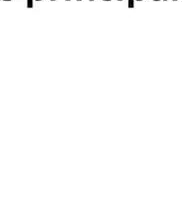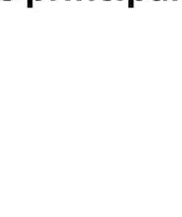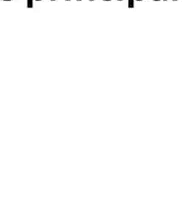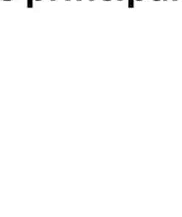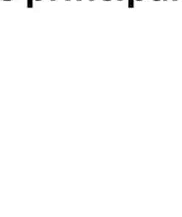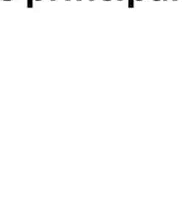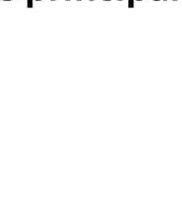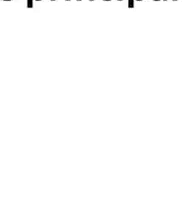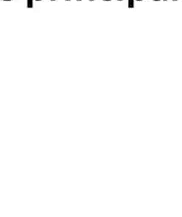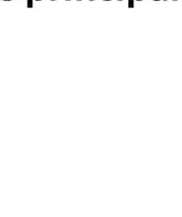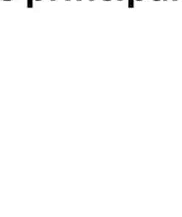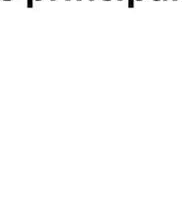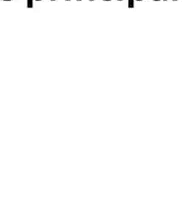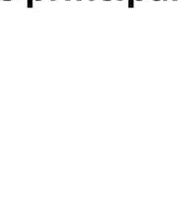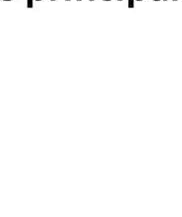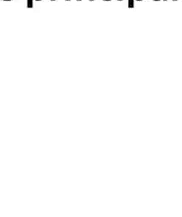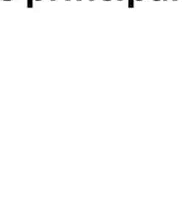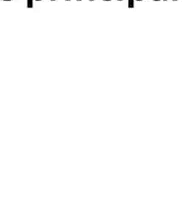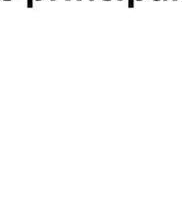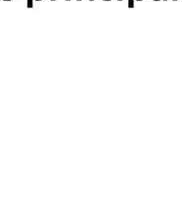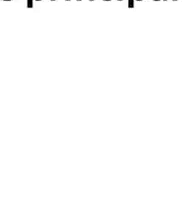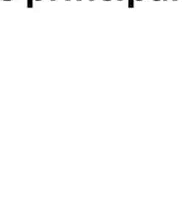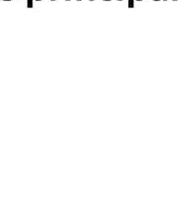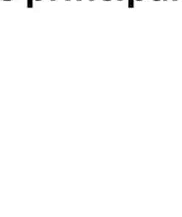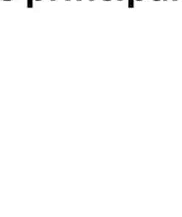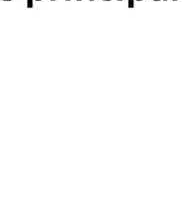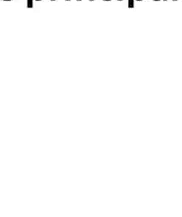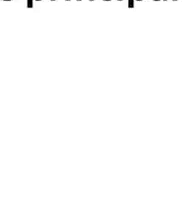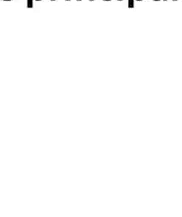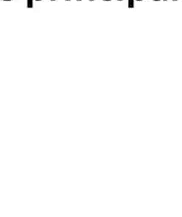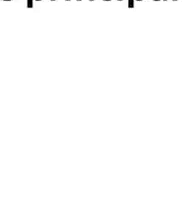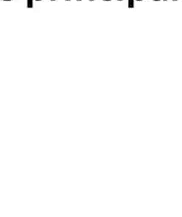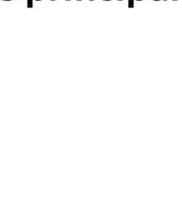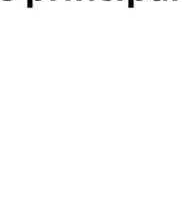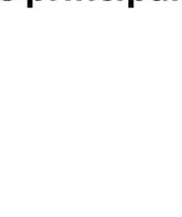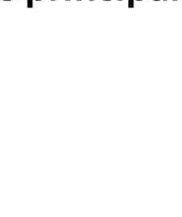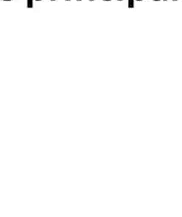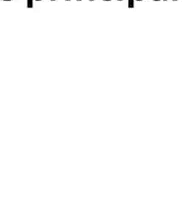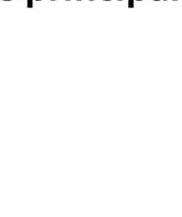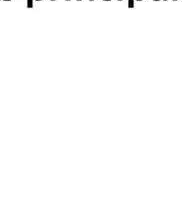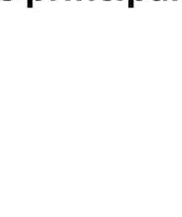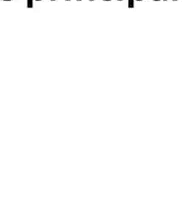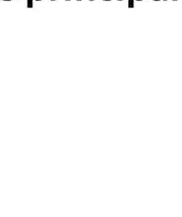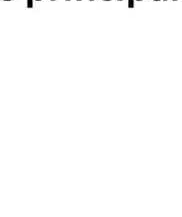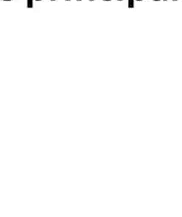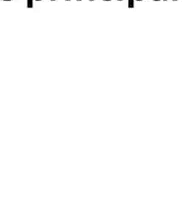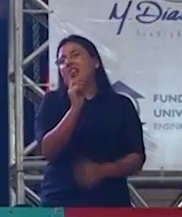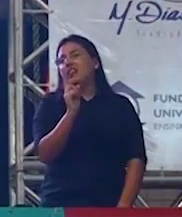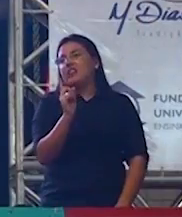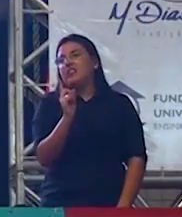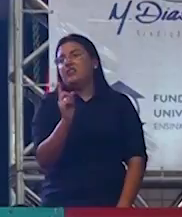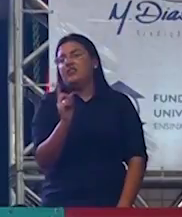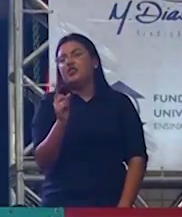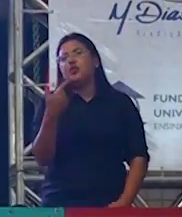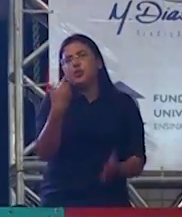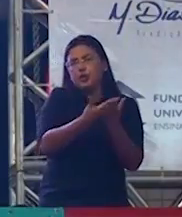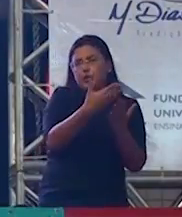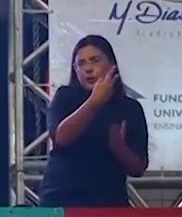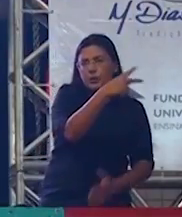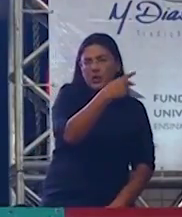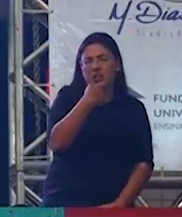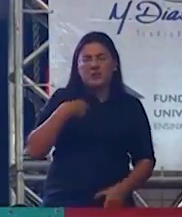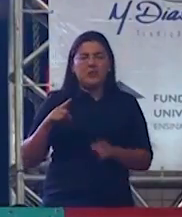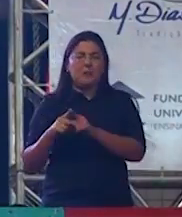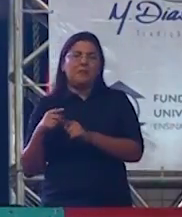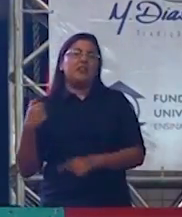do sol. Não adianta. Evite ficar conversando com aquele pessoal negativista, né? E aí, você estudou? Eu também